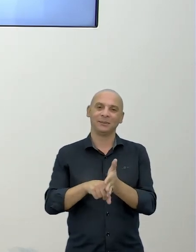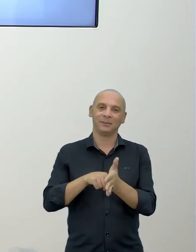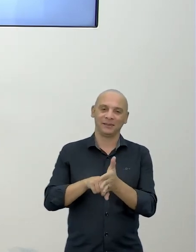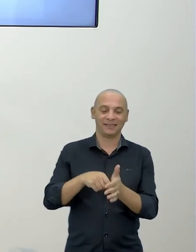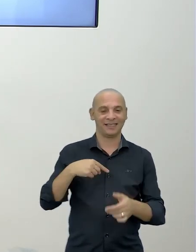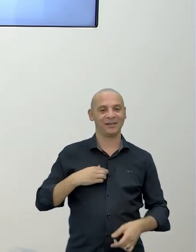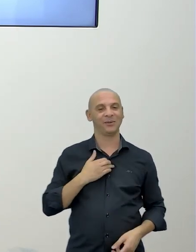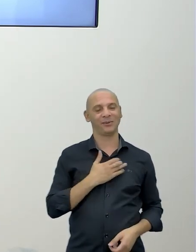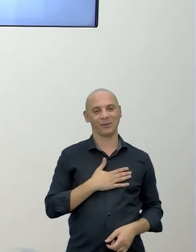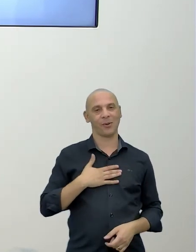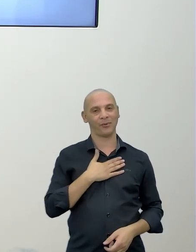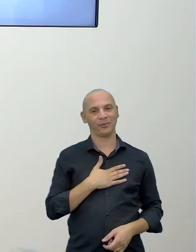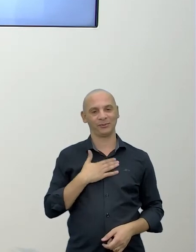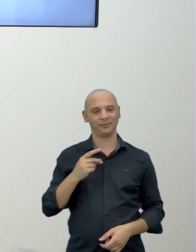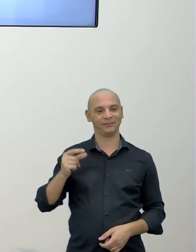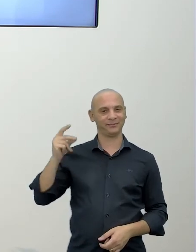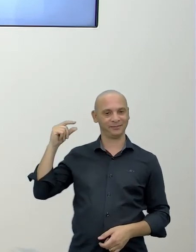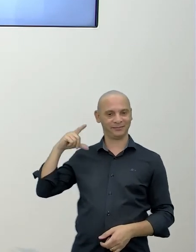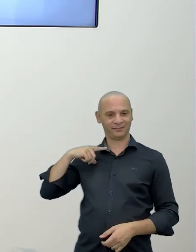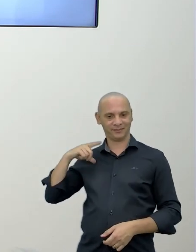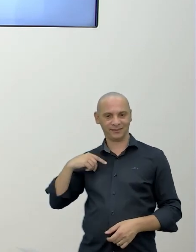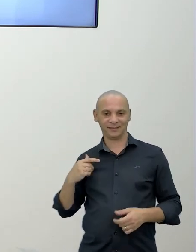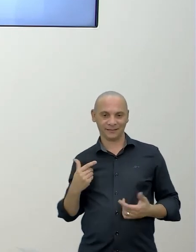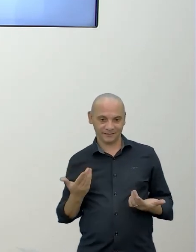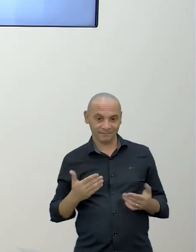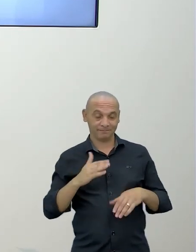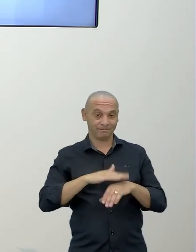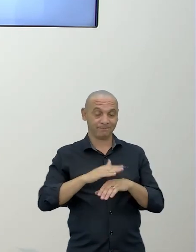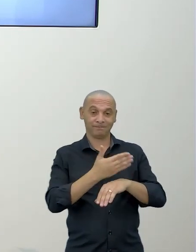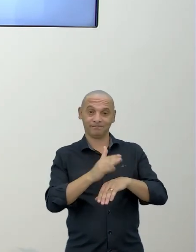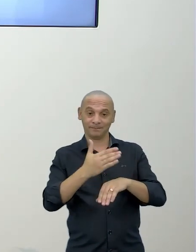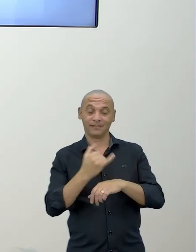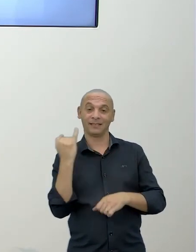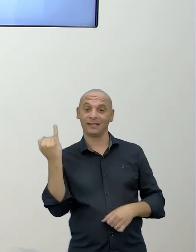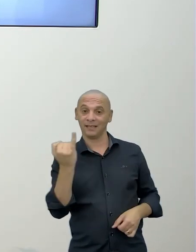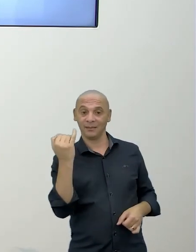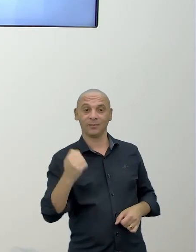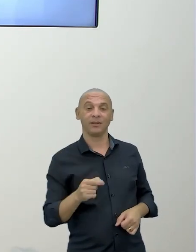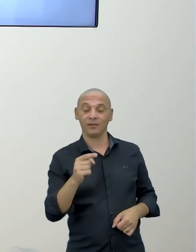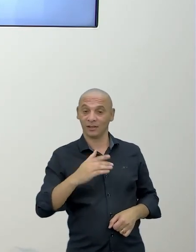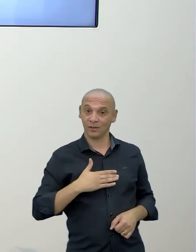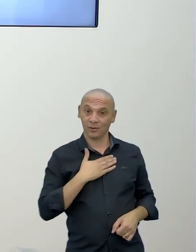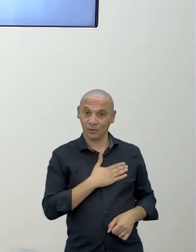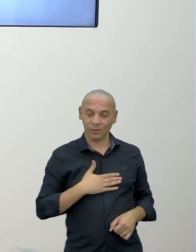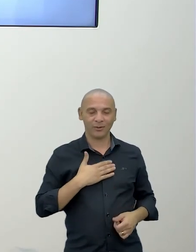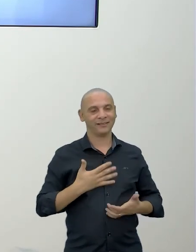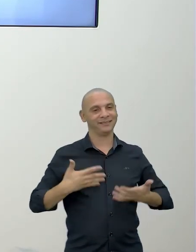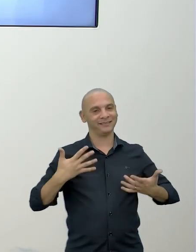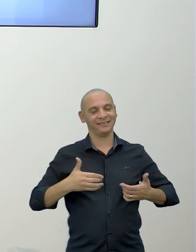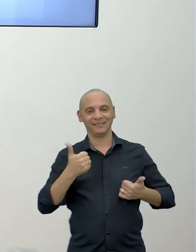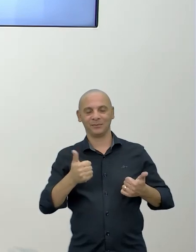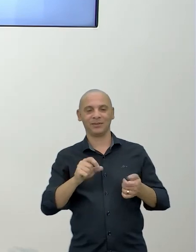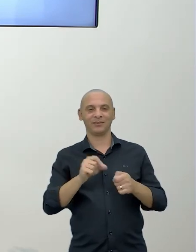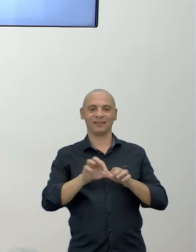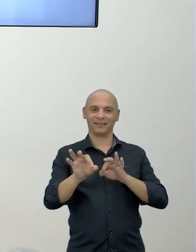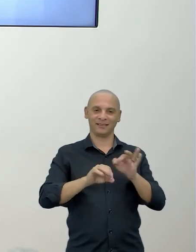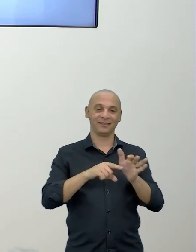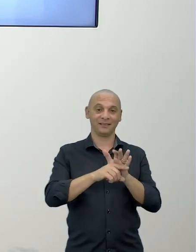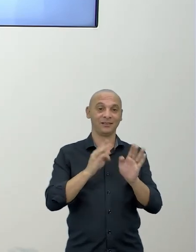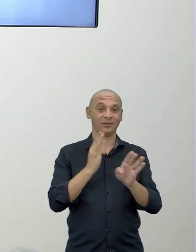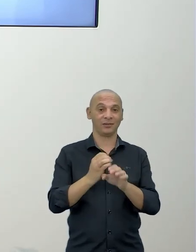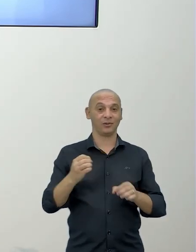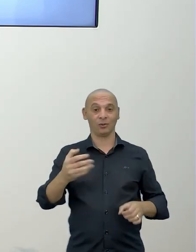Só baixar lá no repositório. Eu espero que vocês se divirtam fazendo esse estudo de caso, pelo menos eu gosto muito, né? Gostava bastante de botar mais a mão